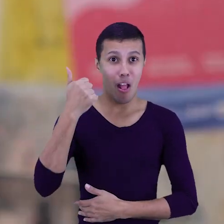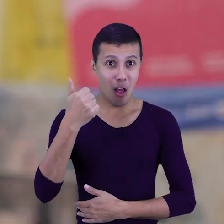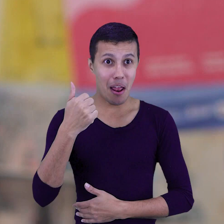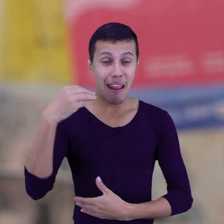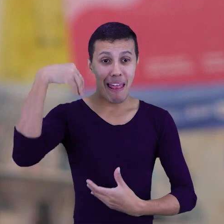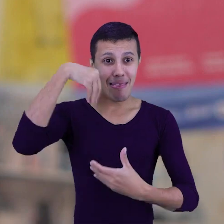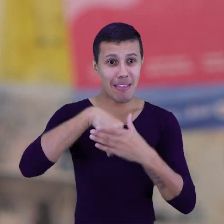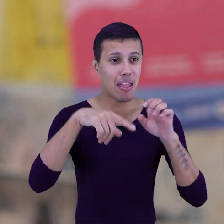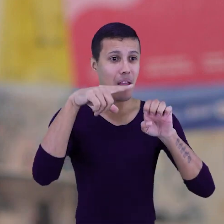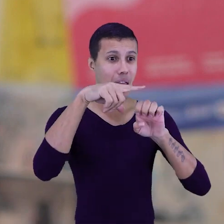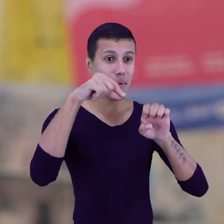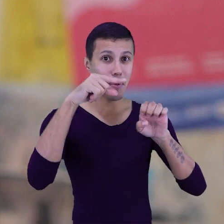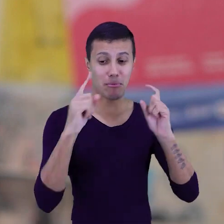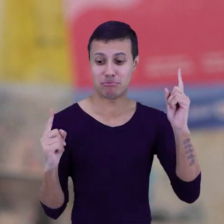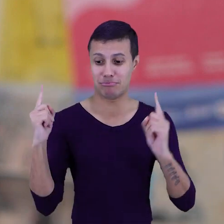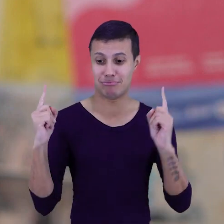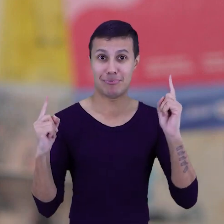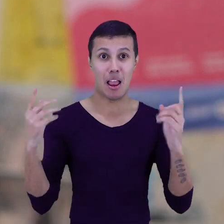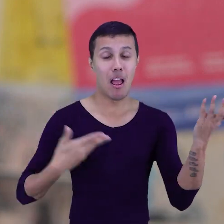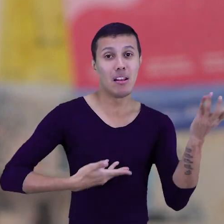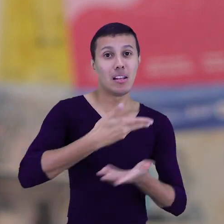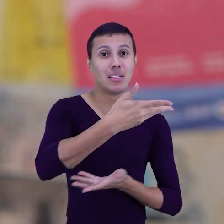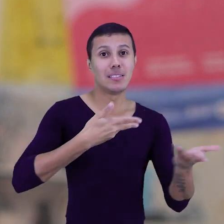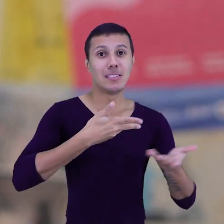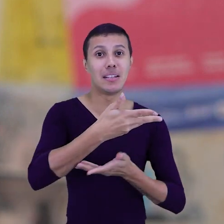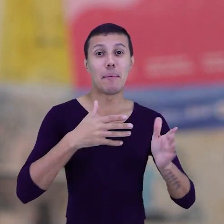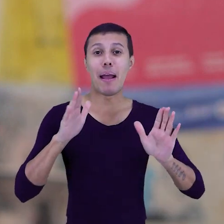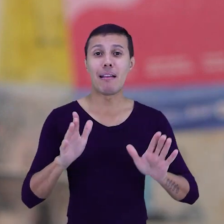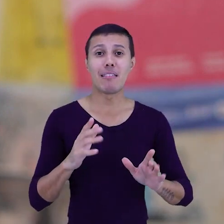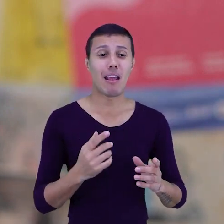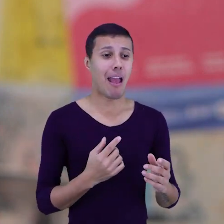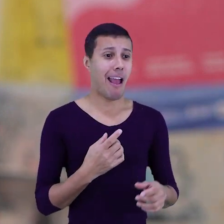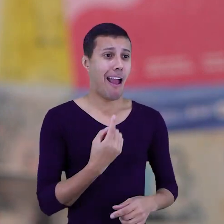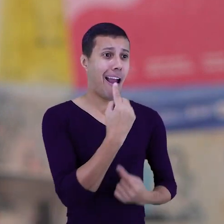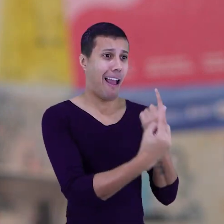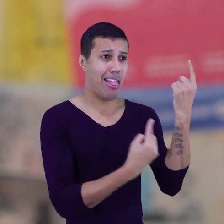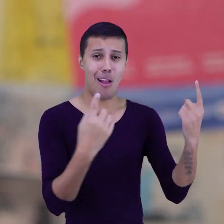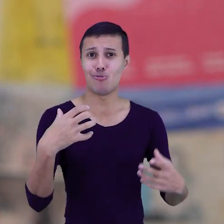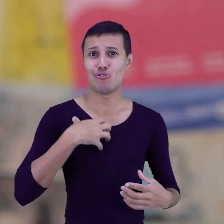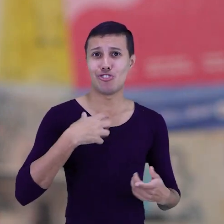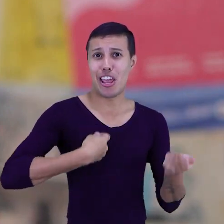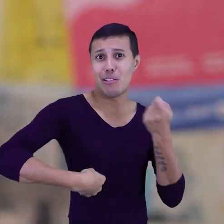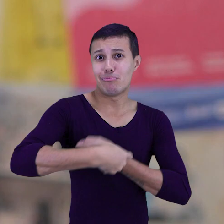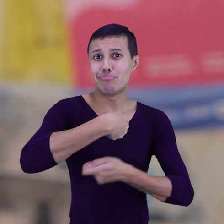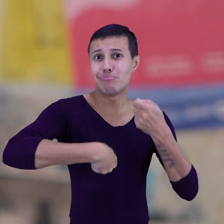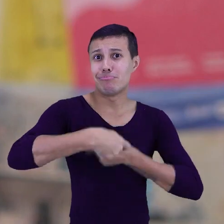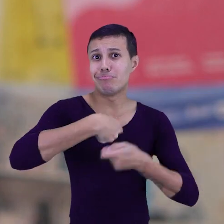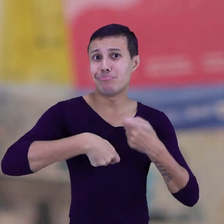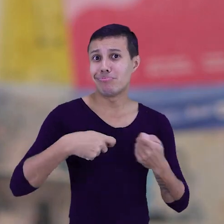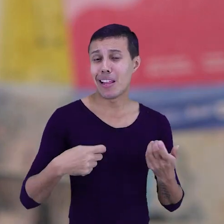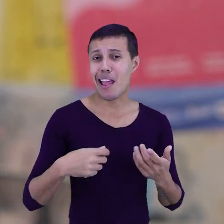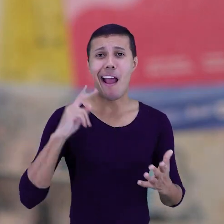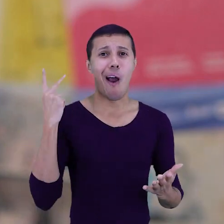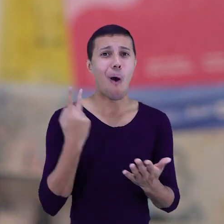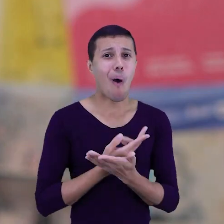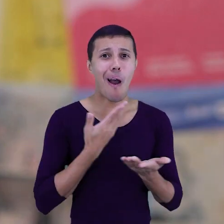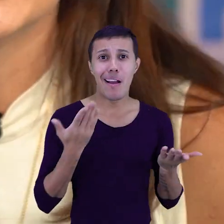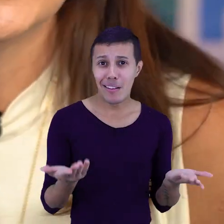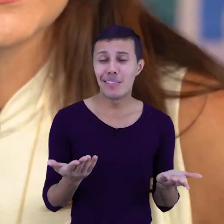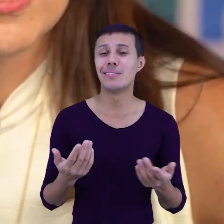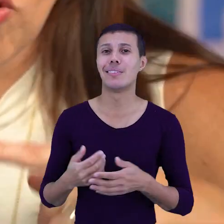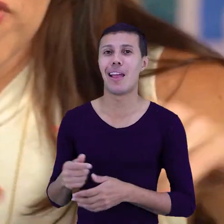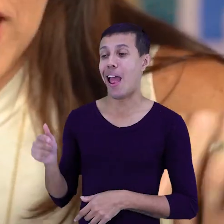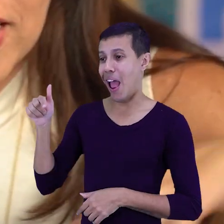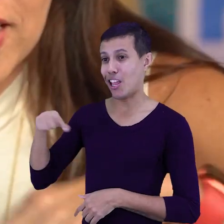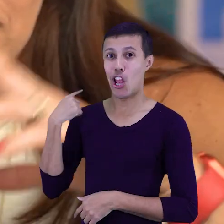melhores entre empreendedores, mas mesmo assim, cada um tem o seu jeito de fazer um negócio. E aí isso acontece bastante. E